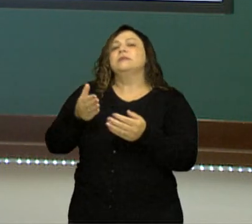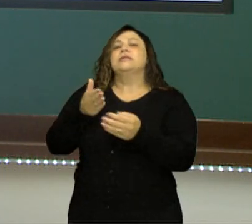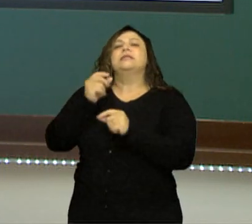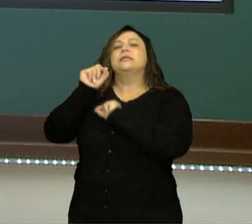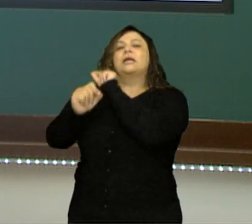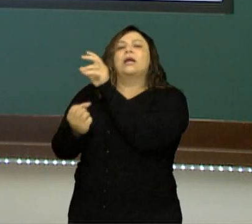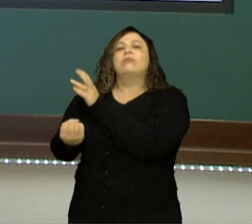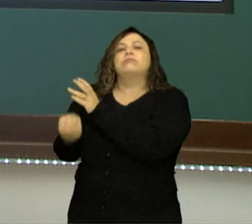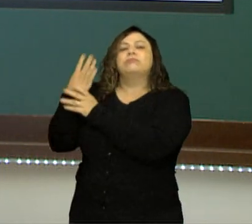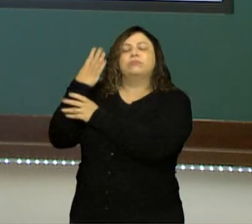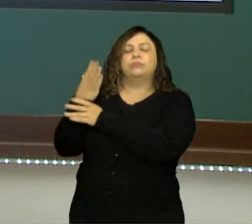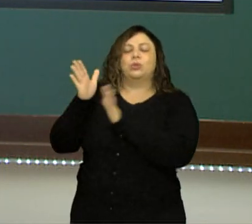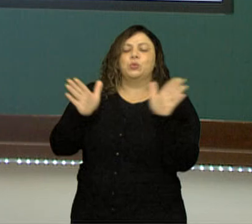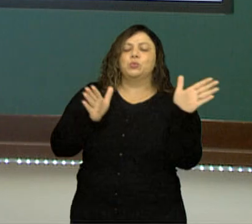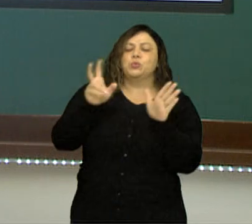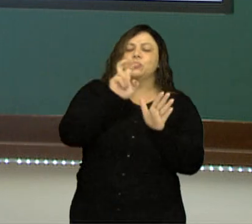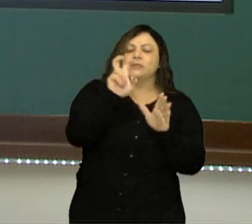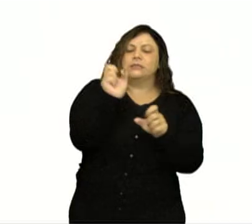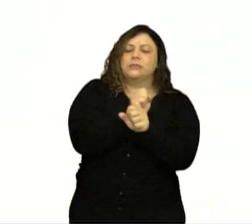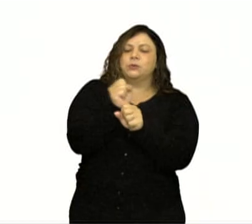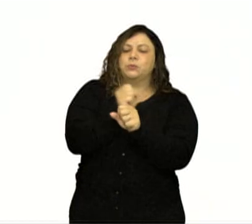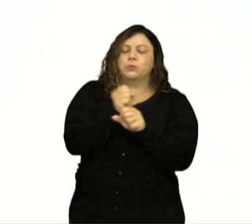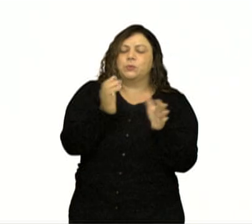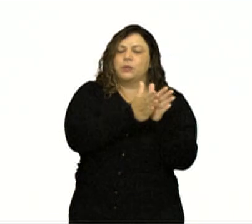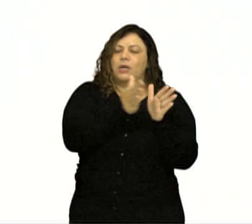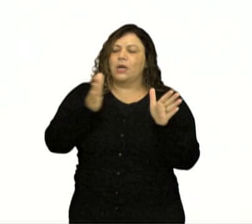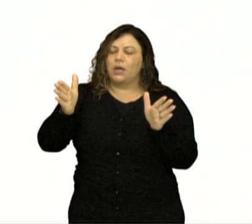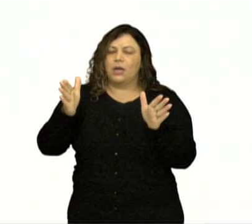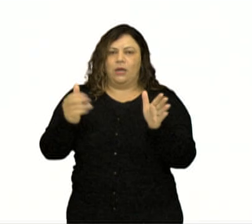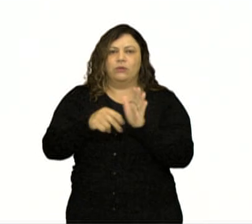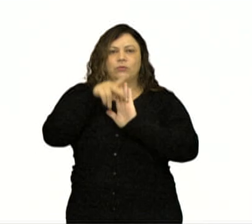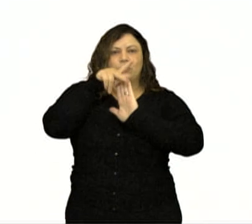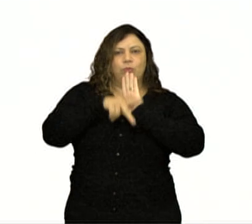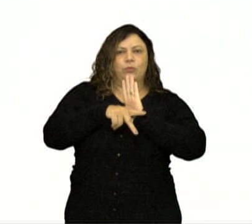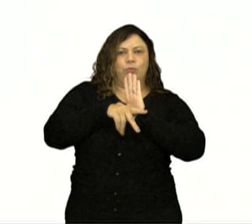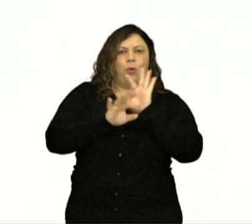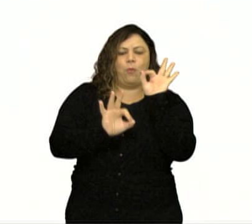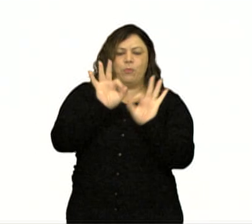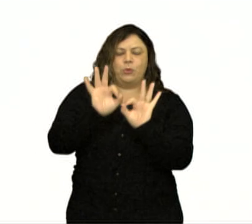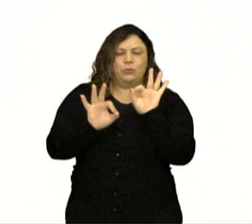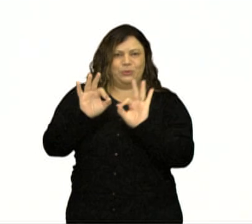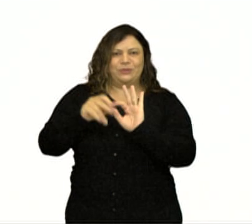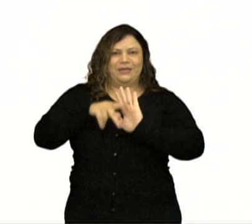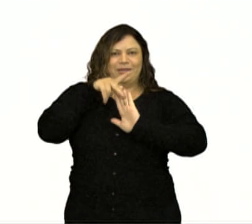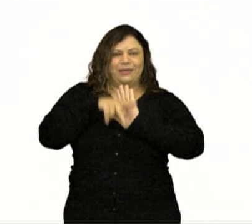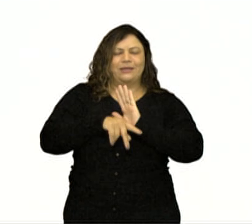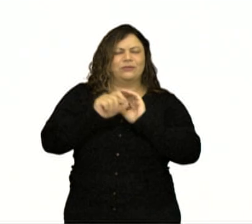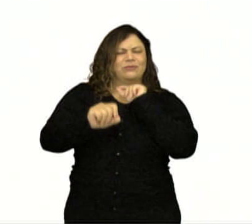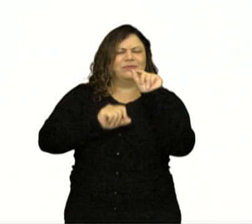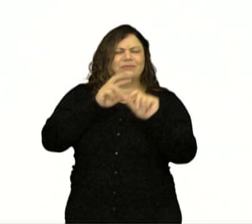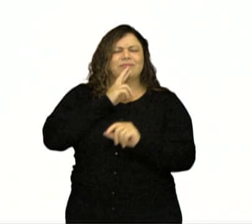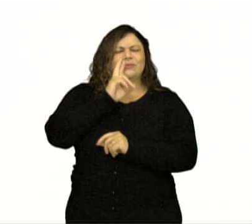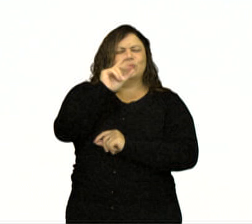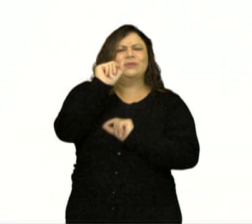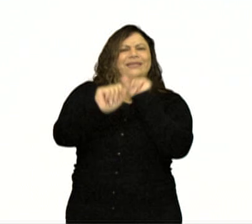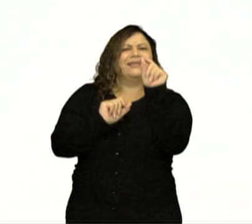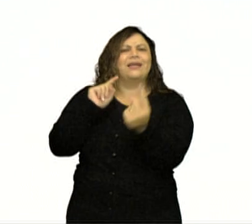planos quinquenais. Sobre esses planos quinquenais, responda o que eram e os seus objetivos.